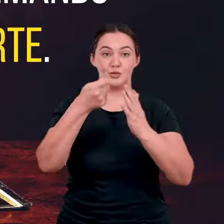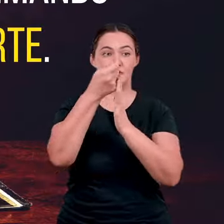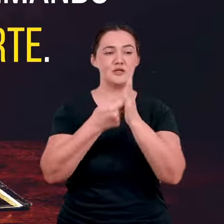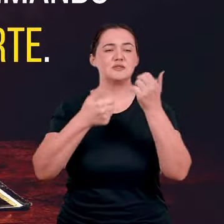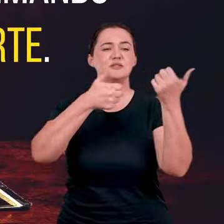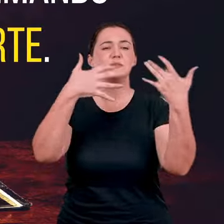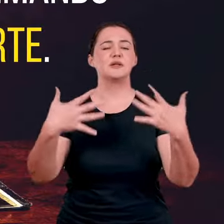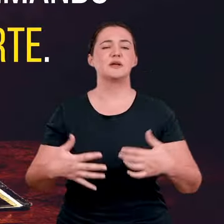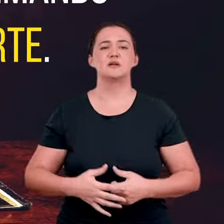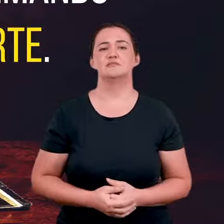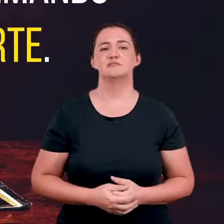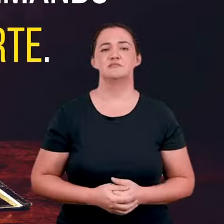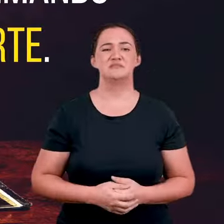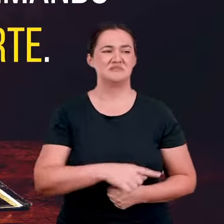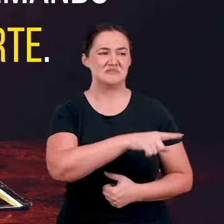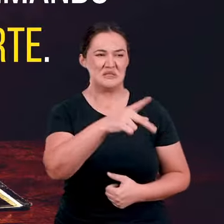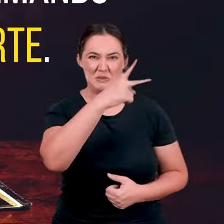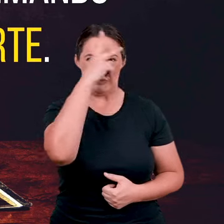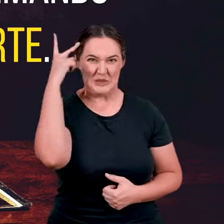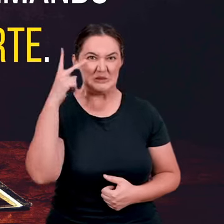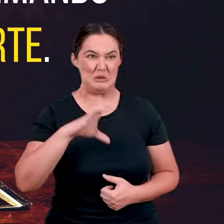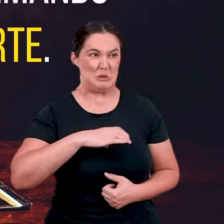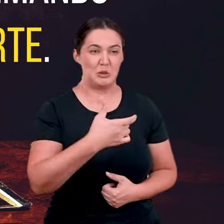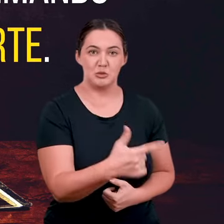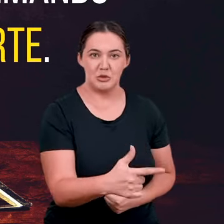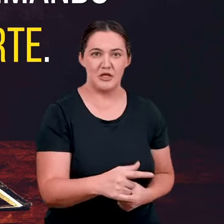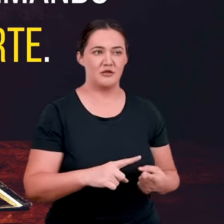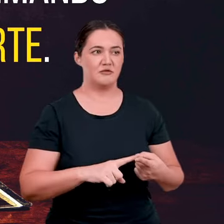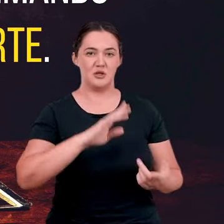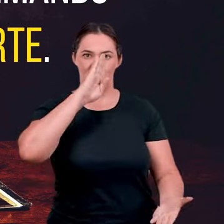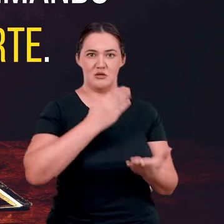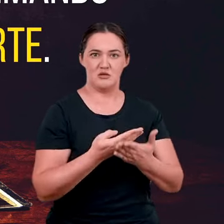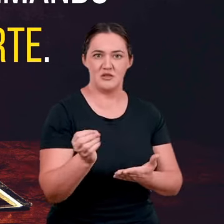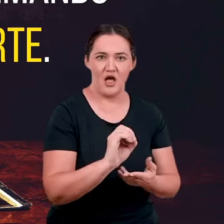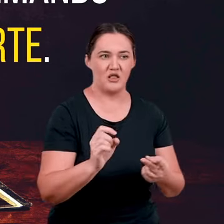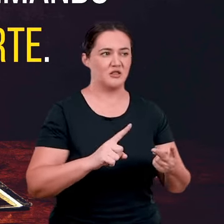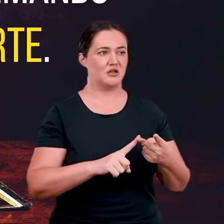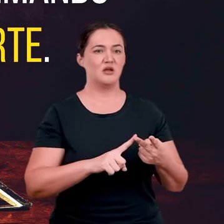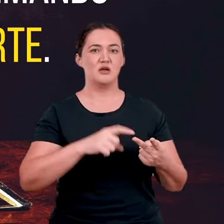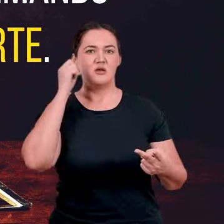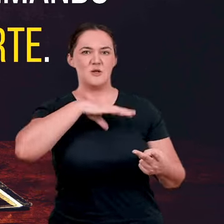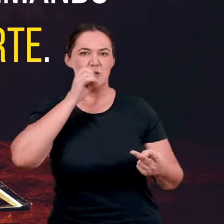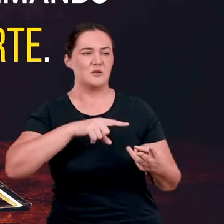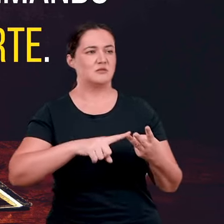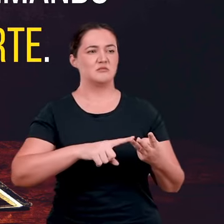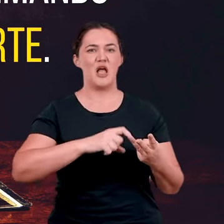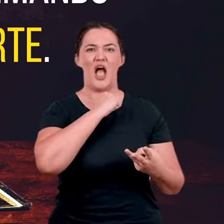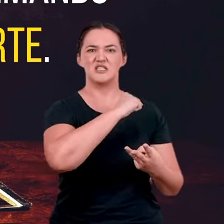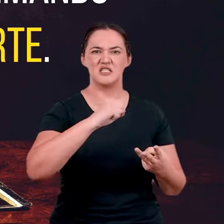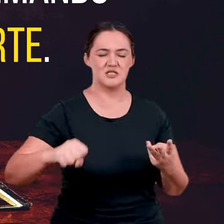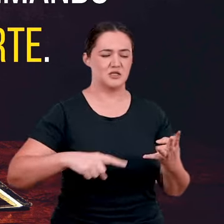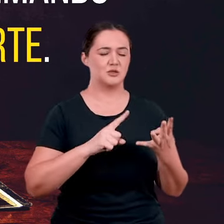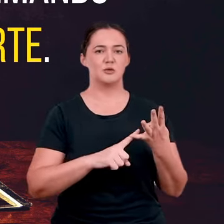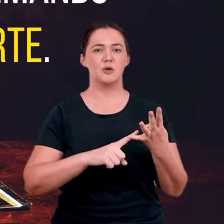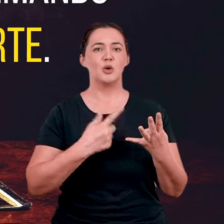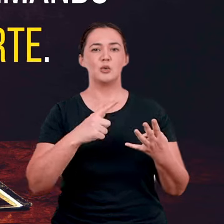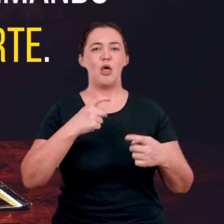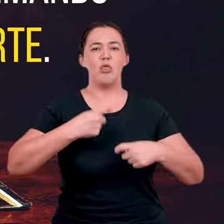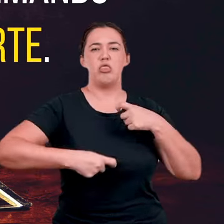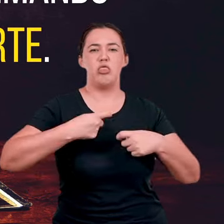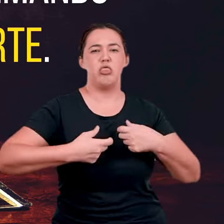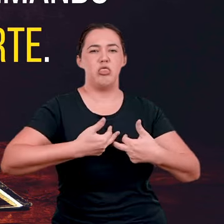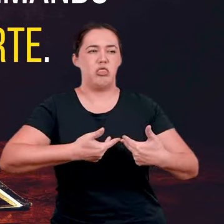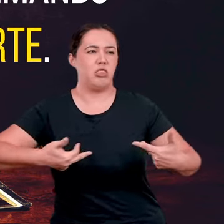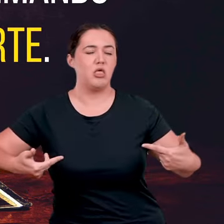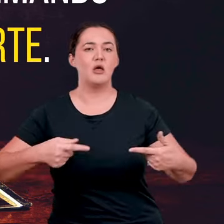porém, aos covardes, aos incrédulos, aos abomináveis, aos assassinos, aos imorais, aos